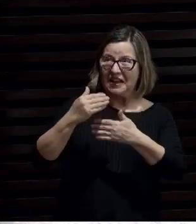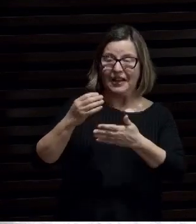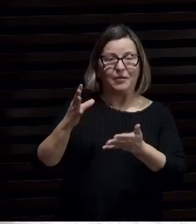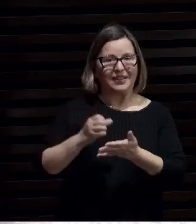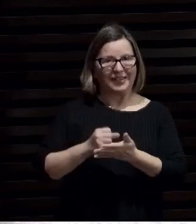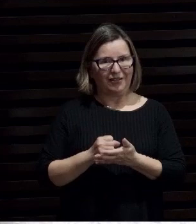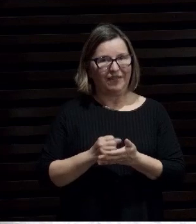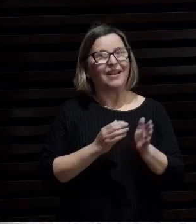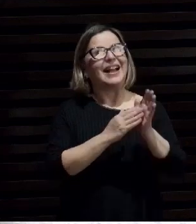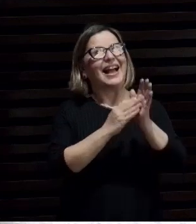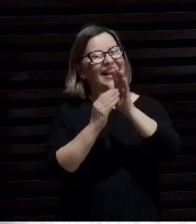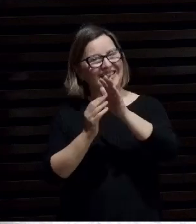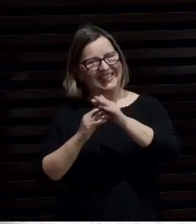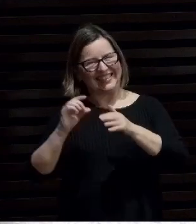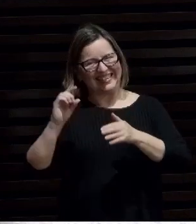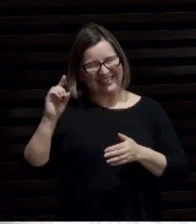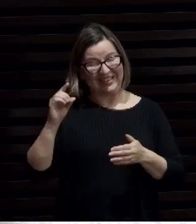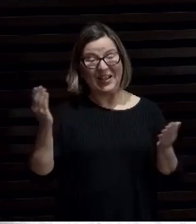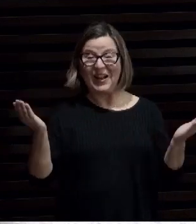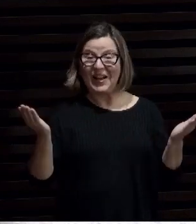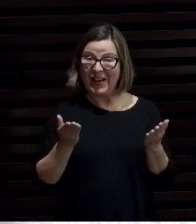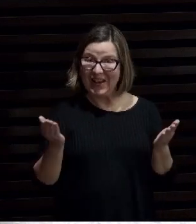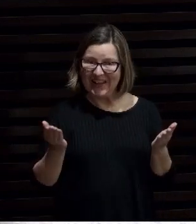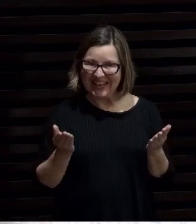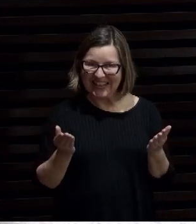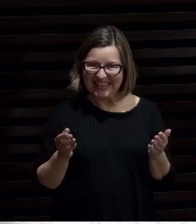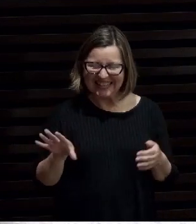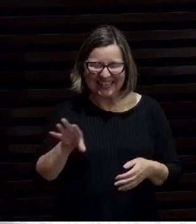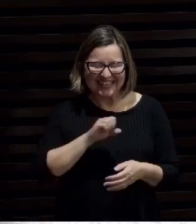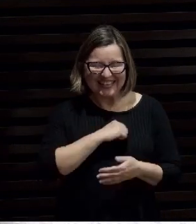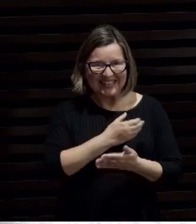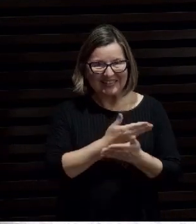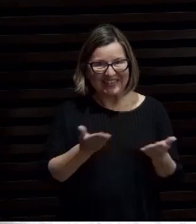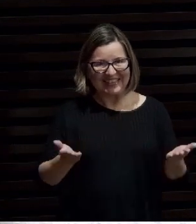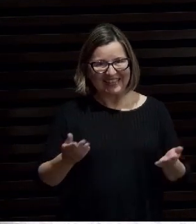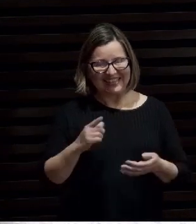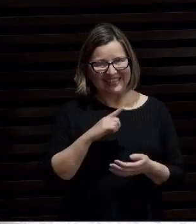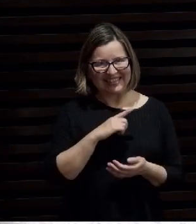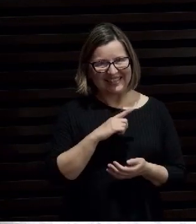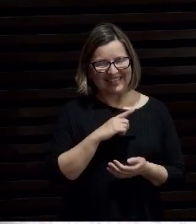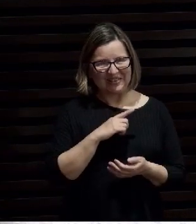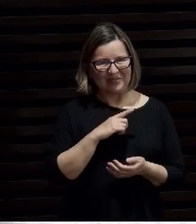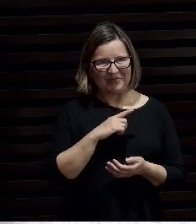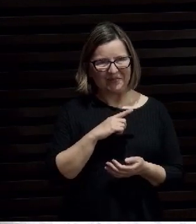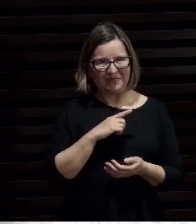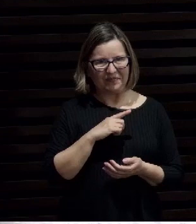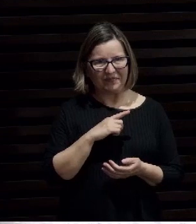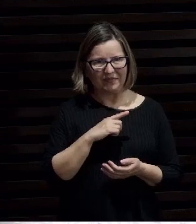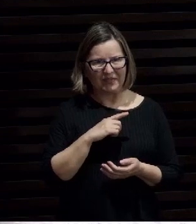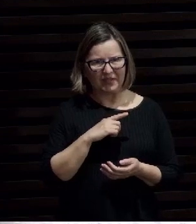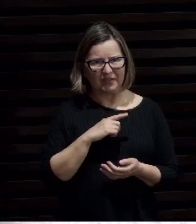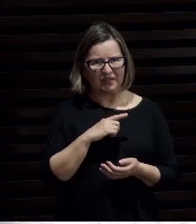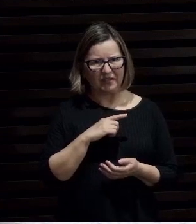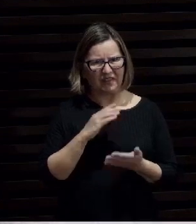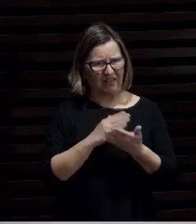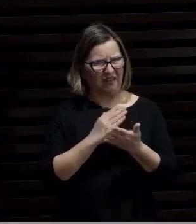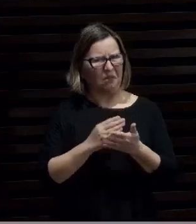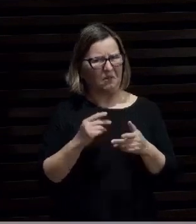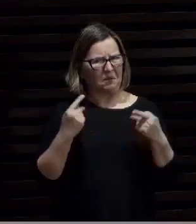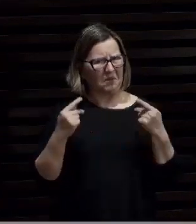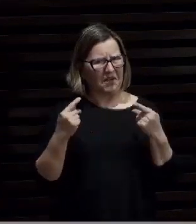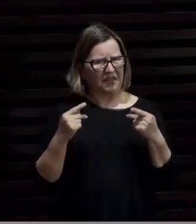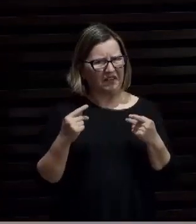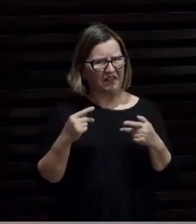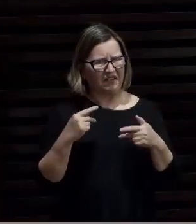Deus. Hoje, meus amados, existe entre os pregadores por aí, o tal